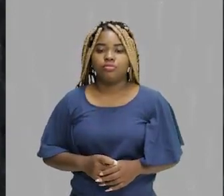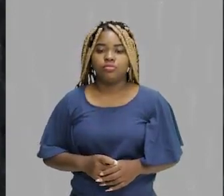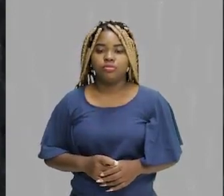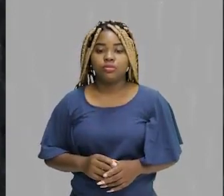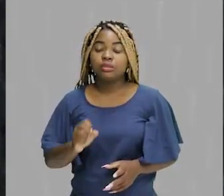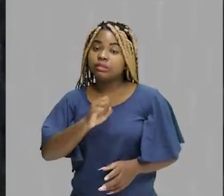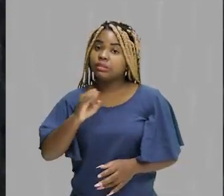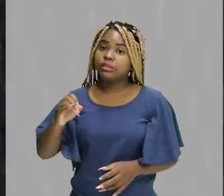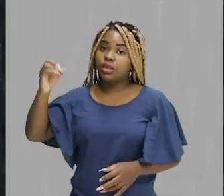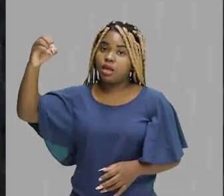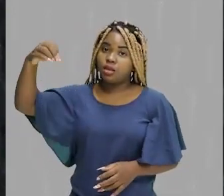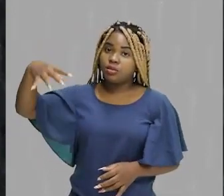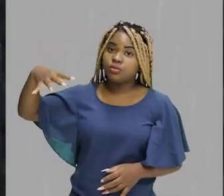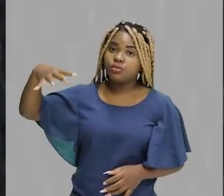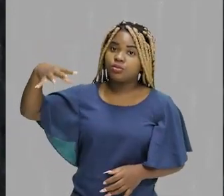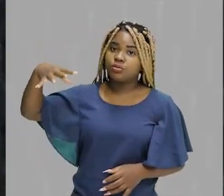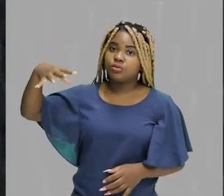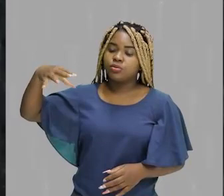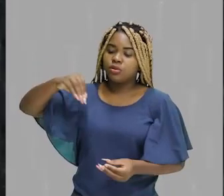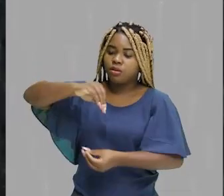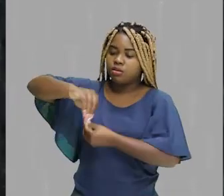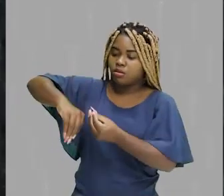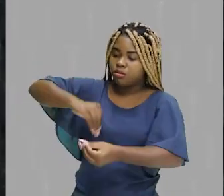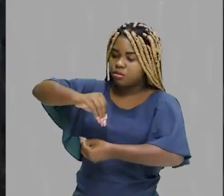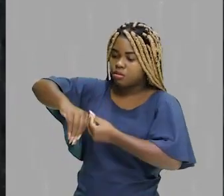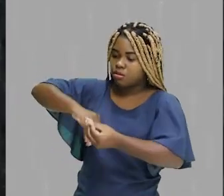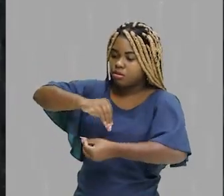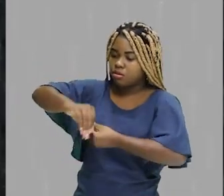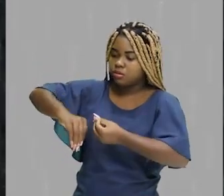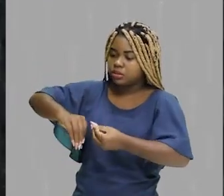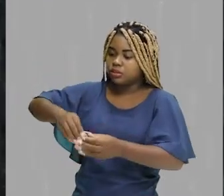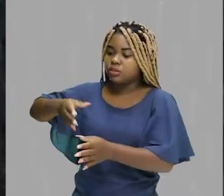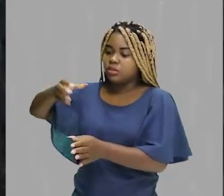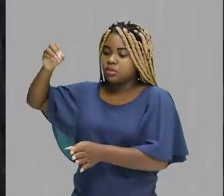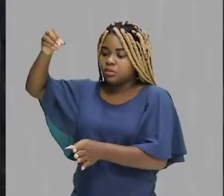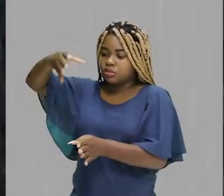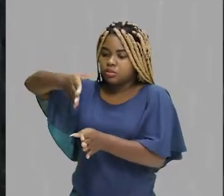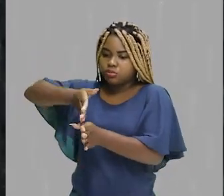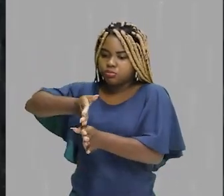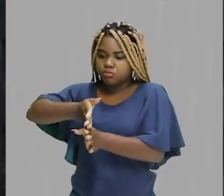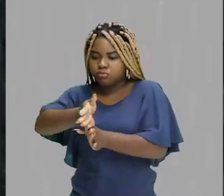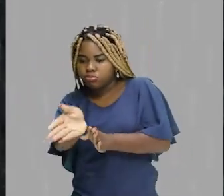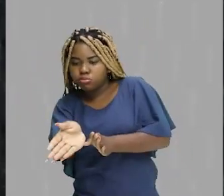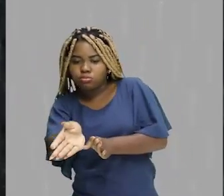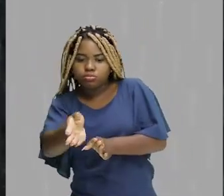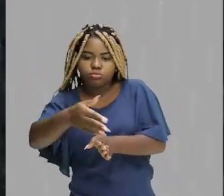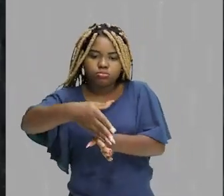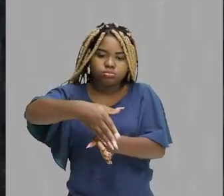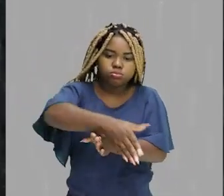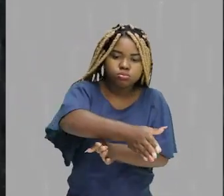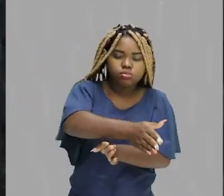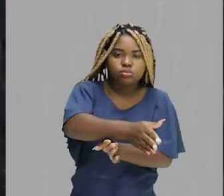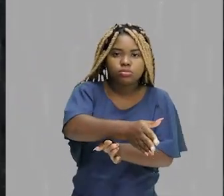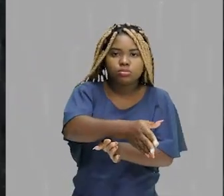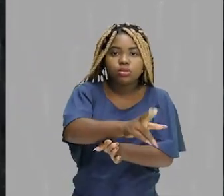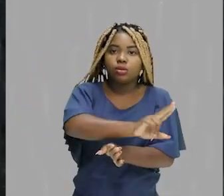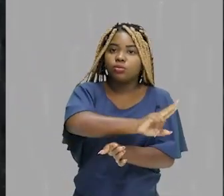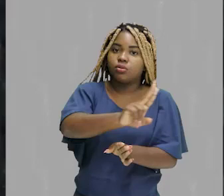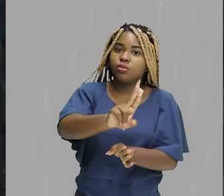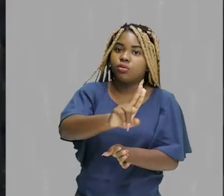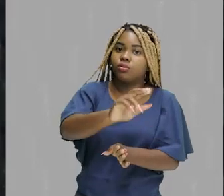uma substância e sofrer um desvio, eu vou chamar de substância